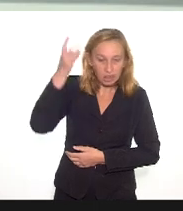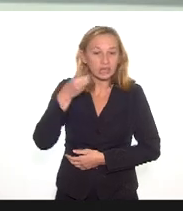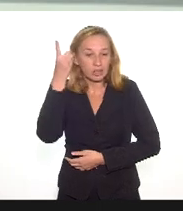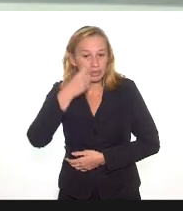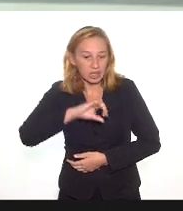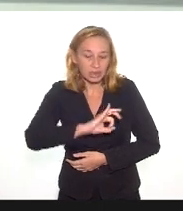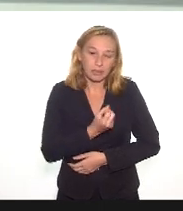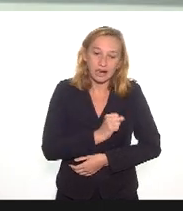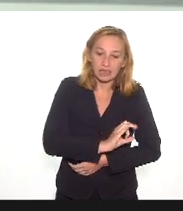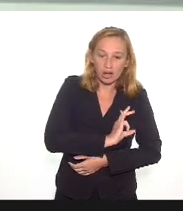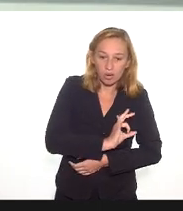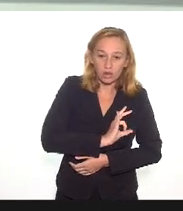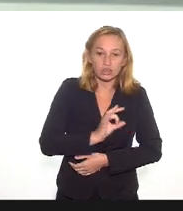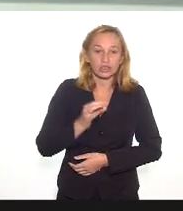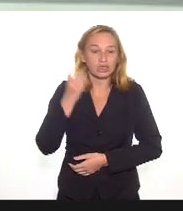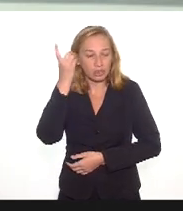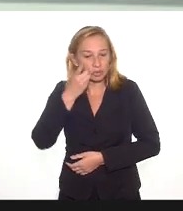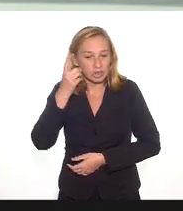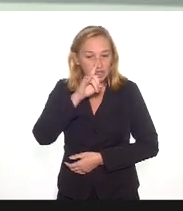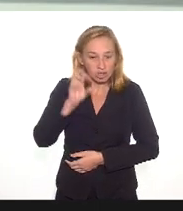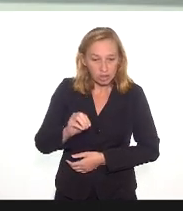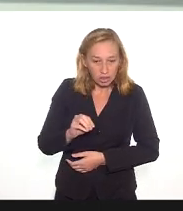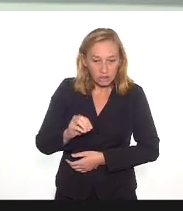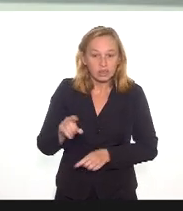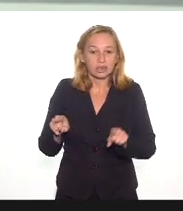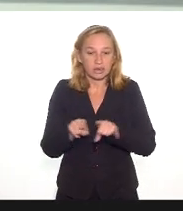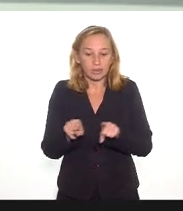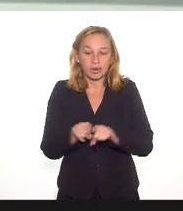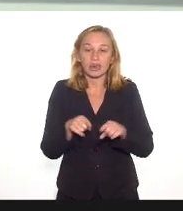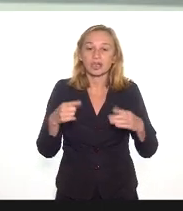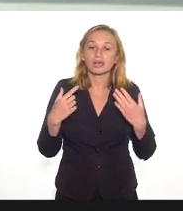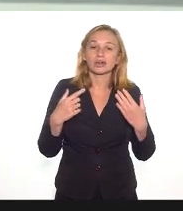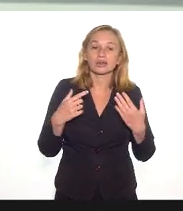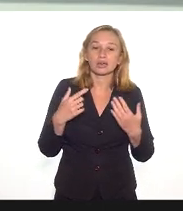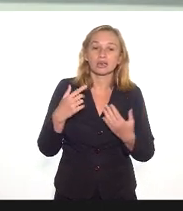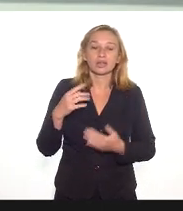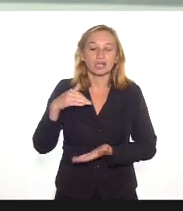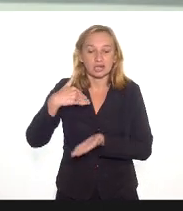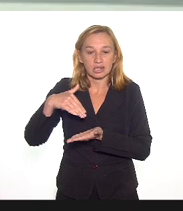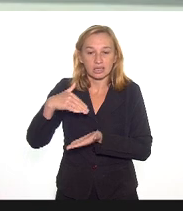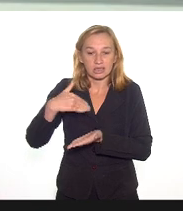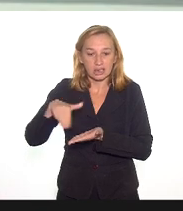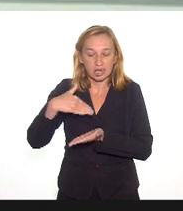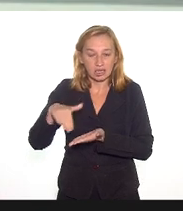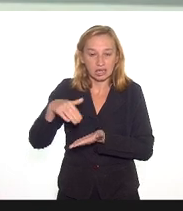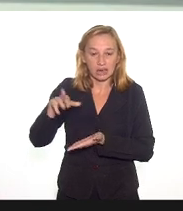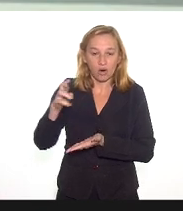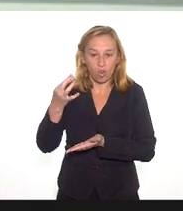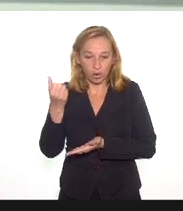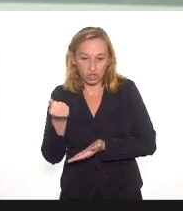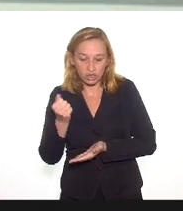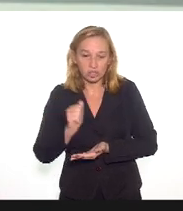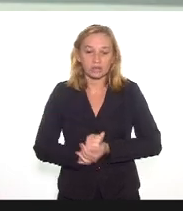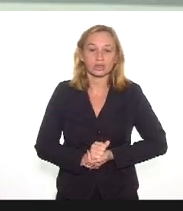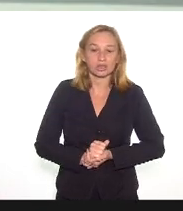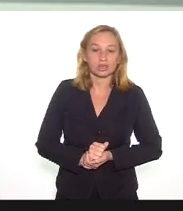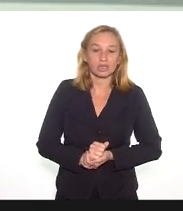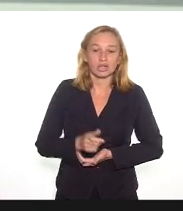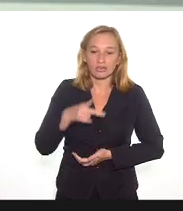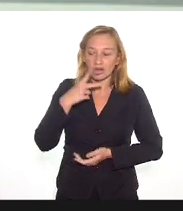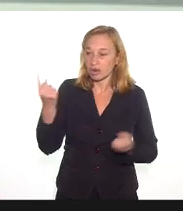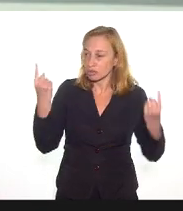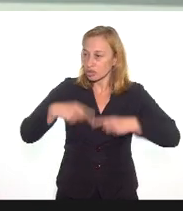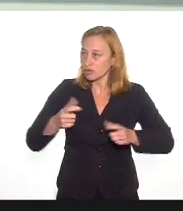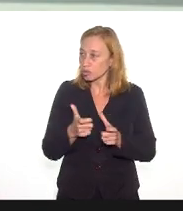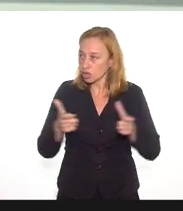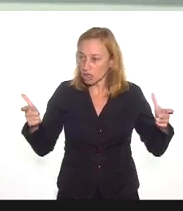Marta Rocha e o deputado Dionísio Lins. Também saudar o secretário Nelson Rocha e dizer que é um desafio